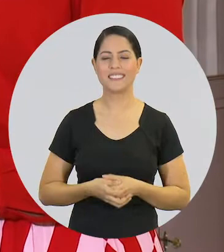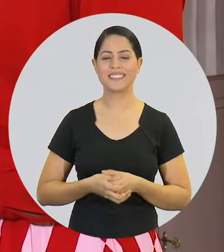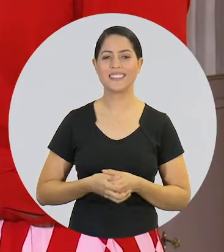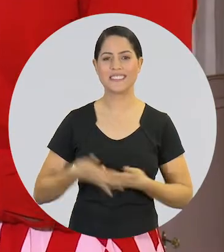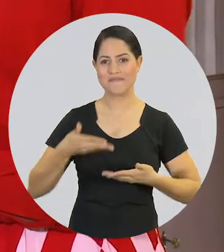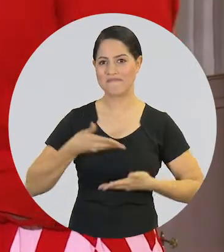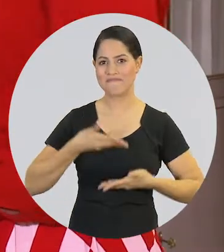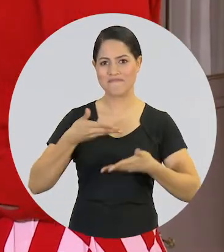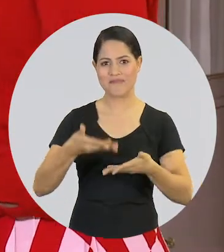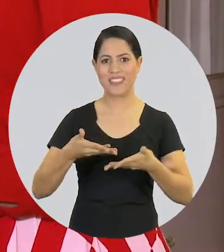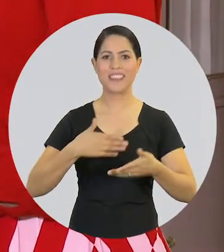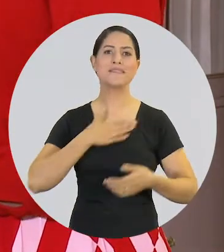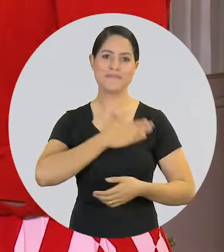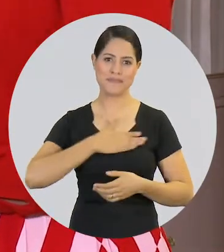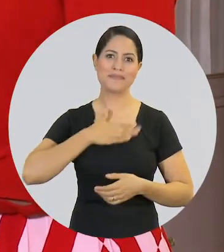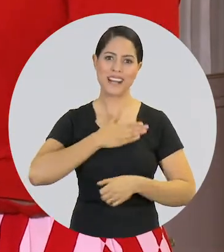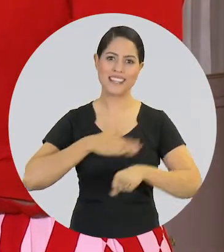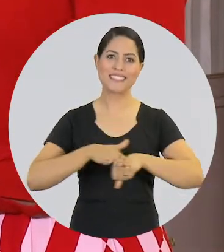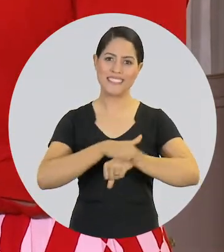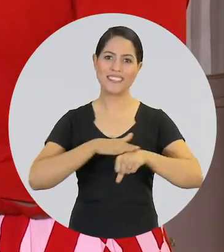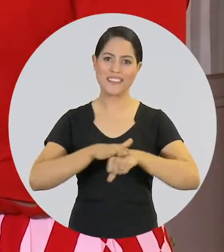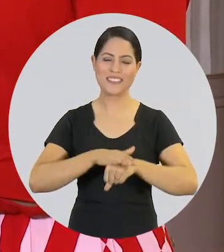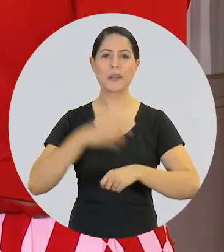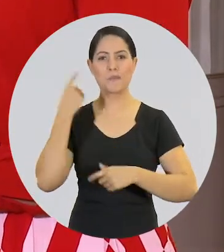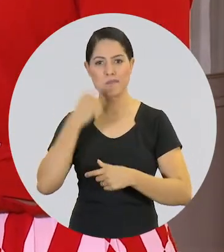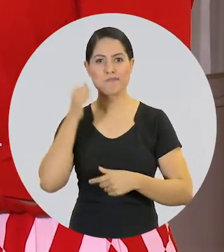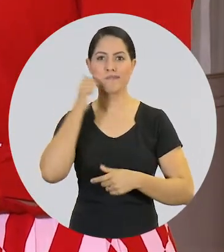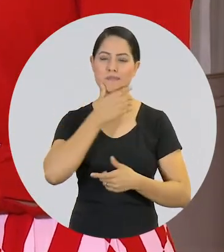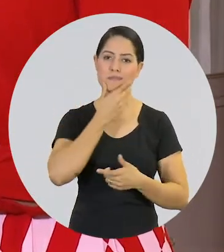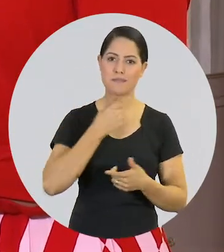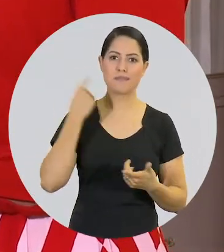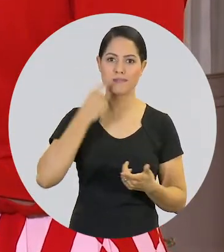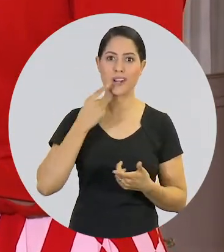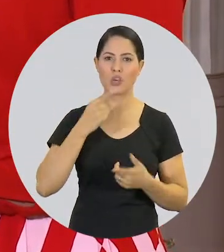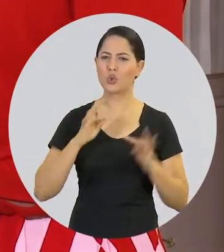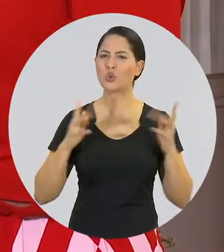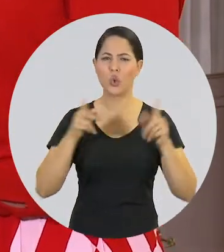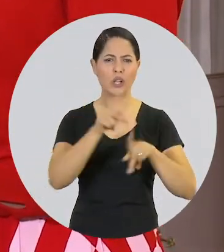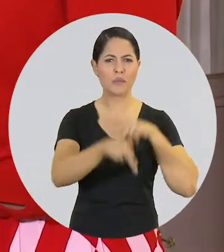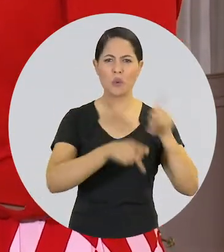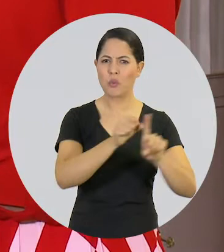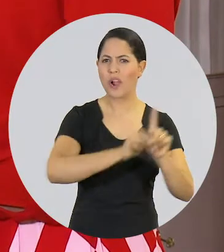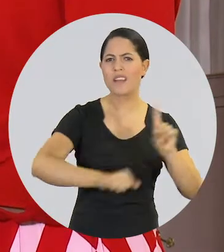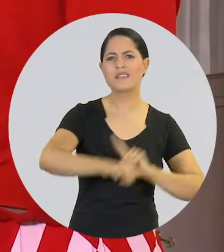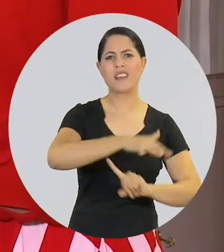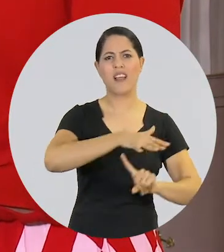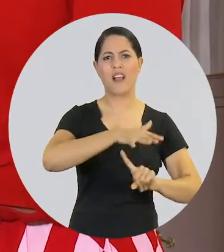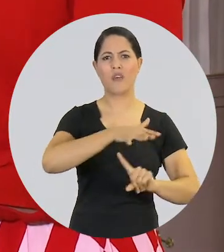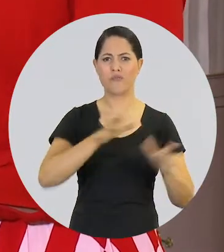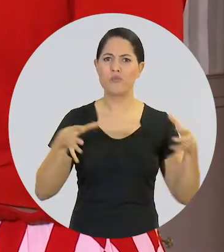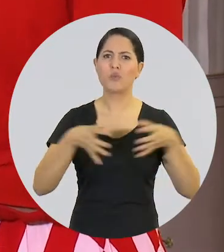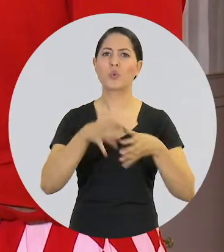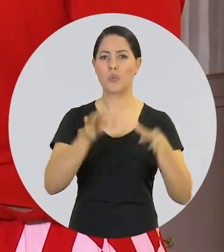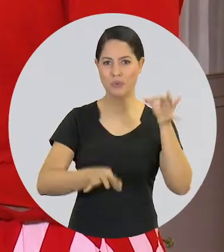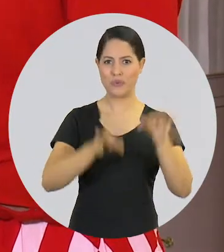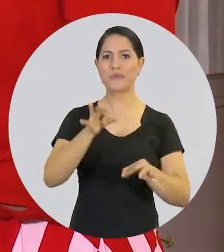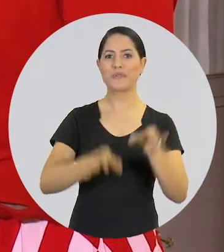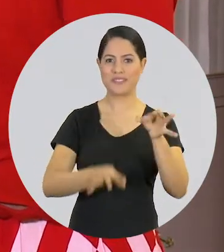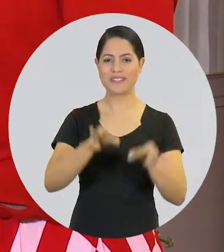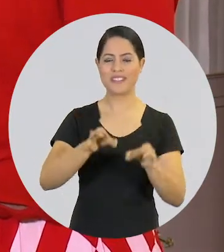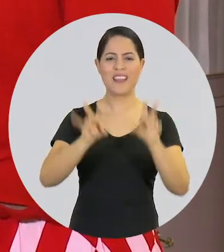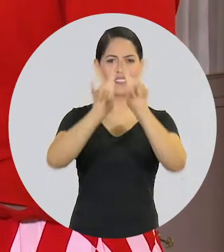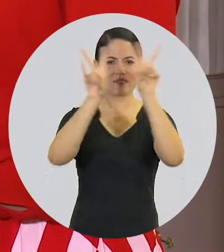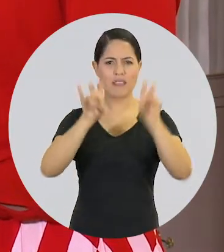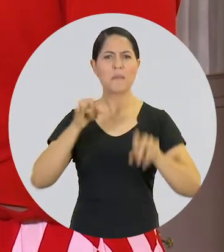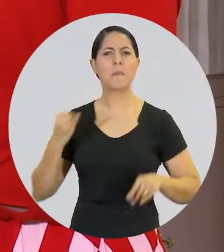e pelo prazer de conversar com as advogadas, os advogados brasileiros, a sociedade em geral, a comunidade jurídica, sobre